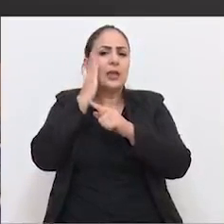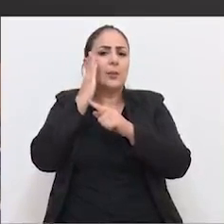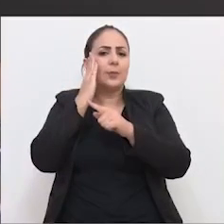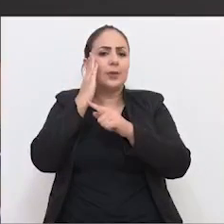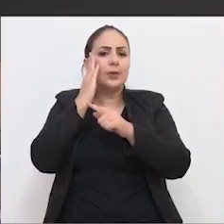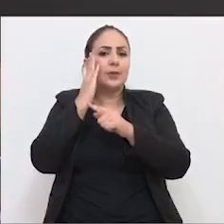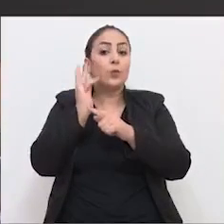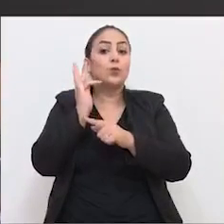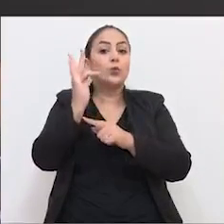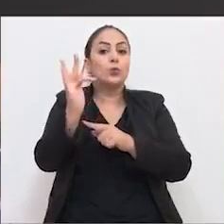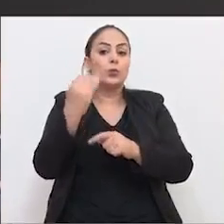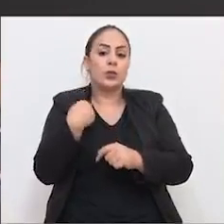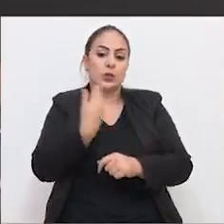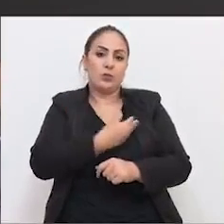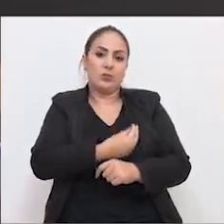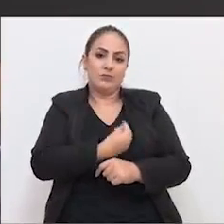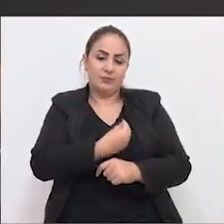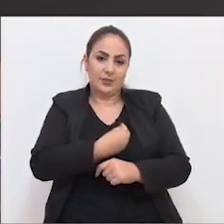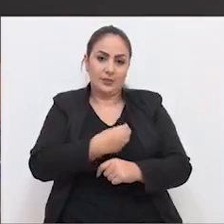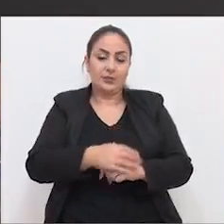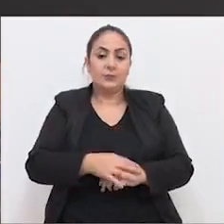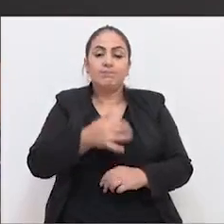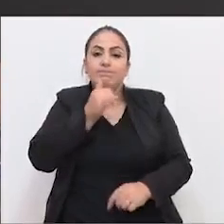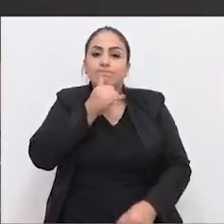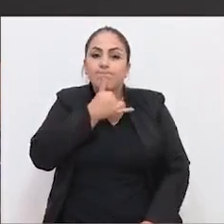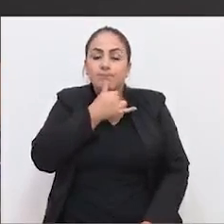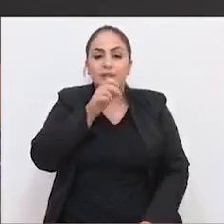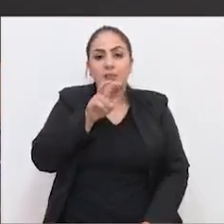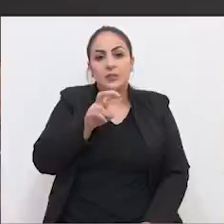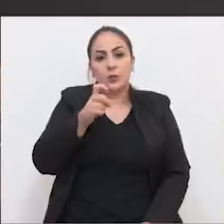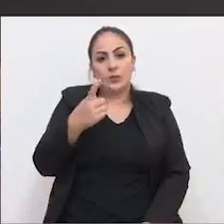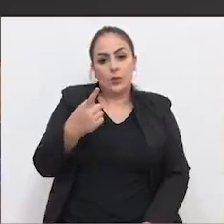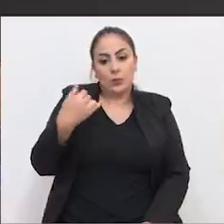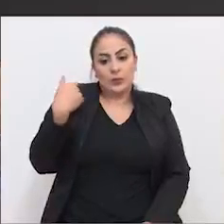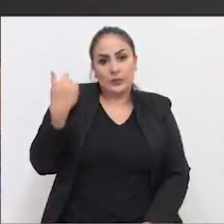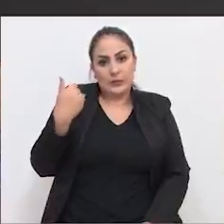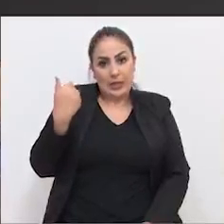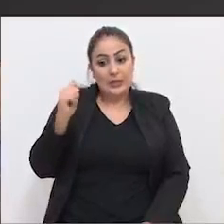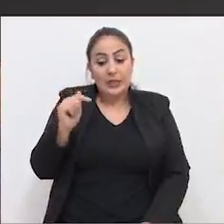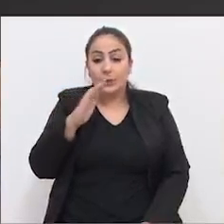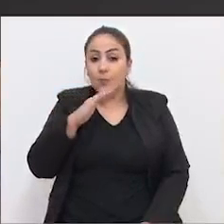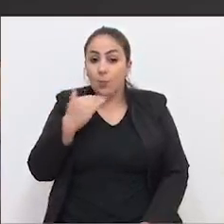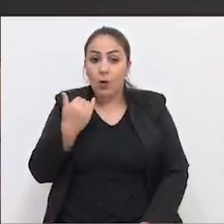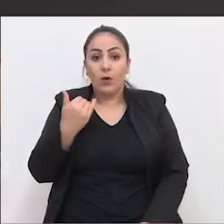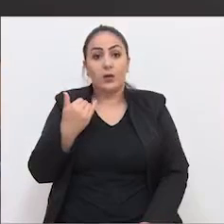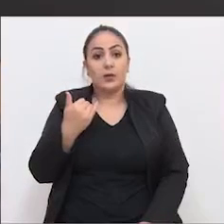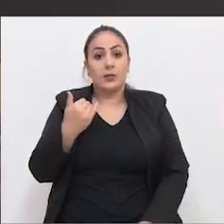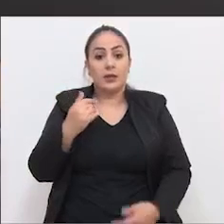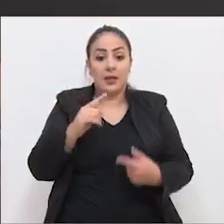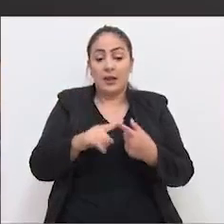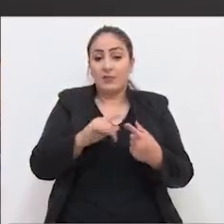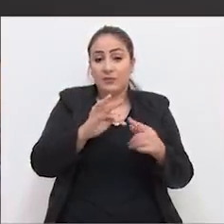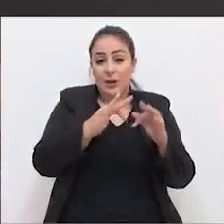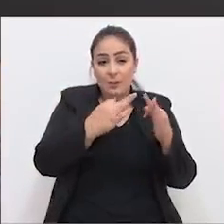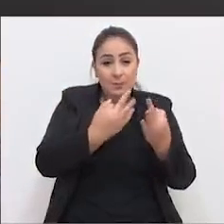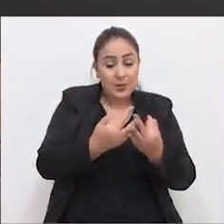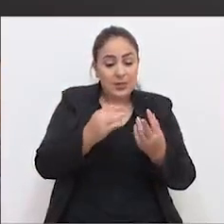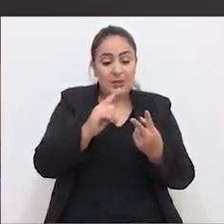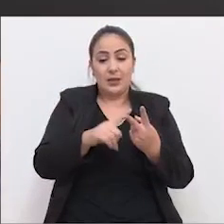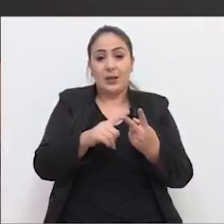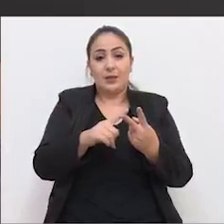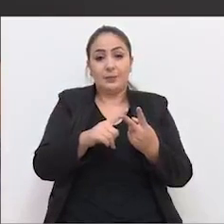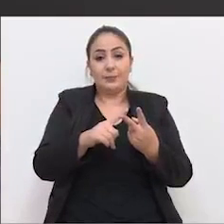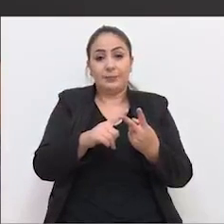pertence às nossas vidas, né? Infelizmente, com 51 anos, o Paulo parte, deixa sua família, sua esposa,